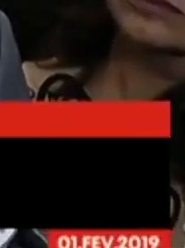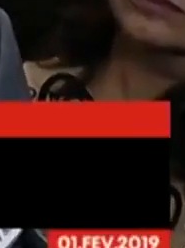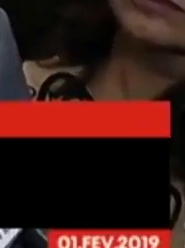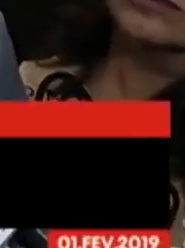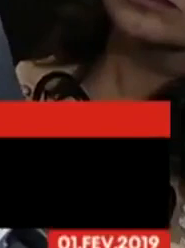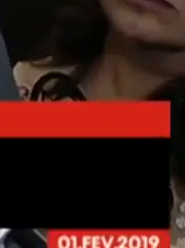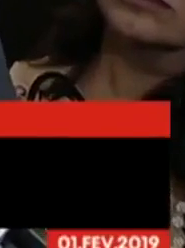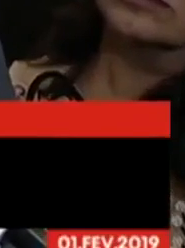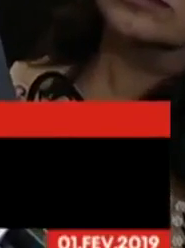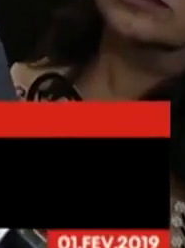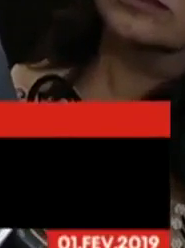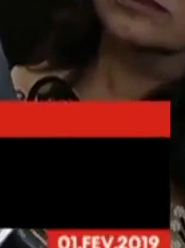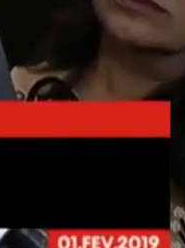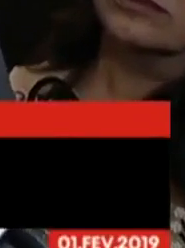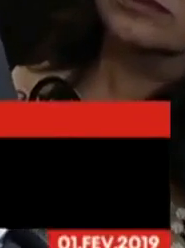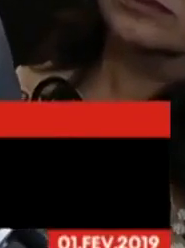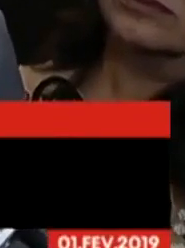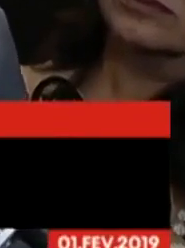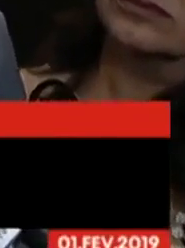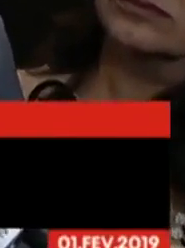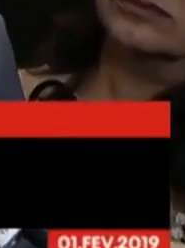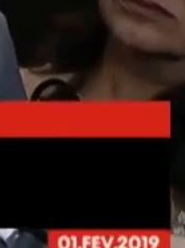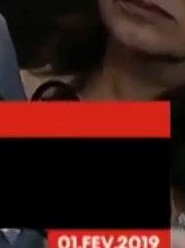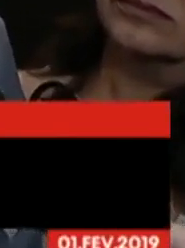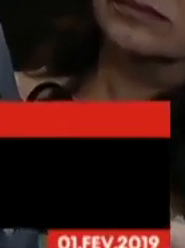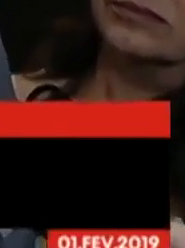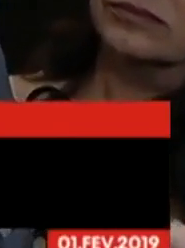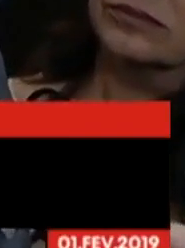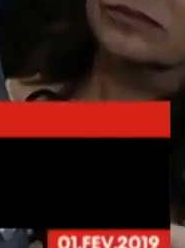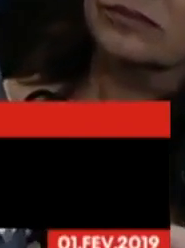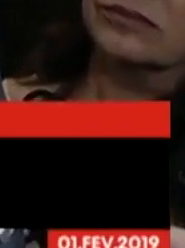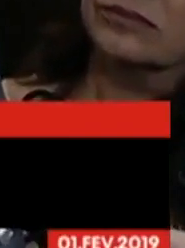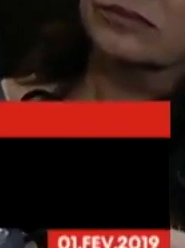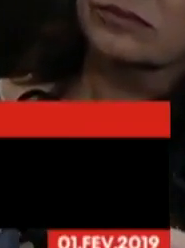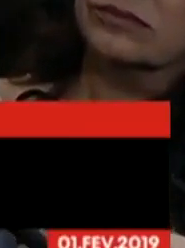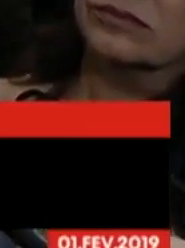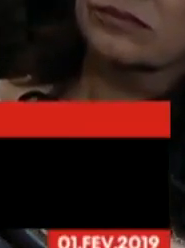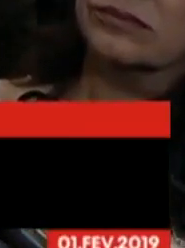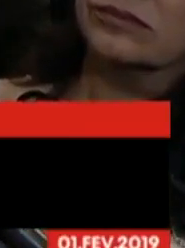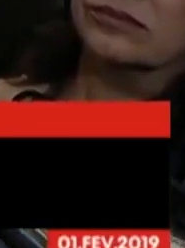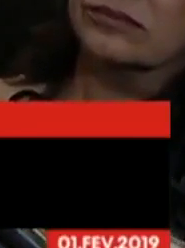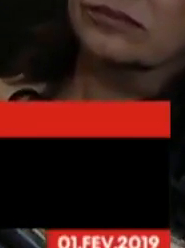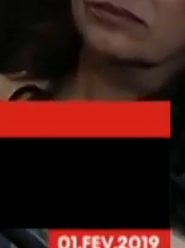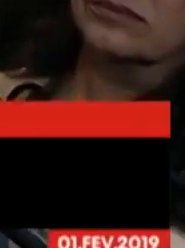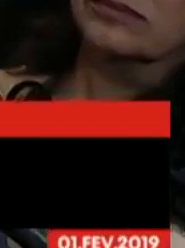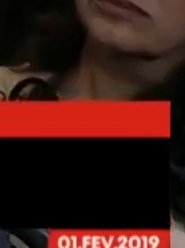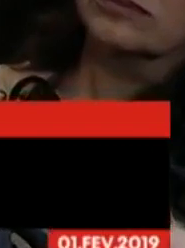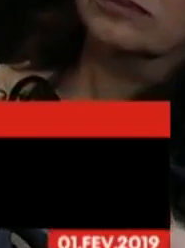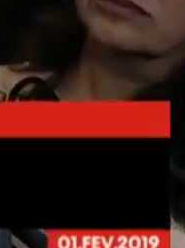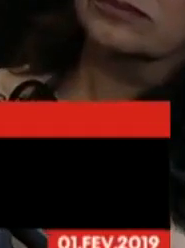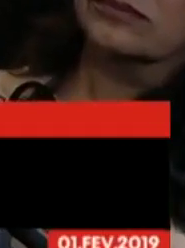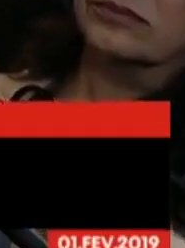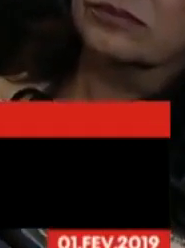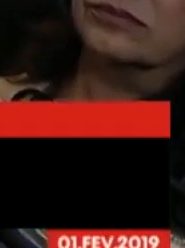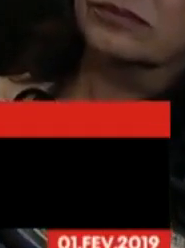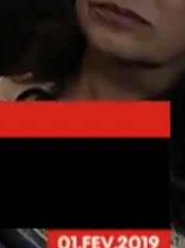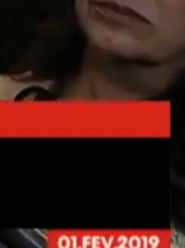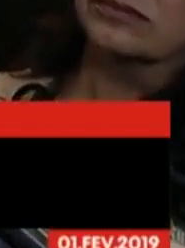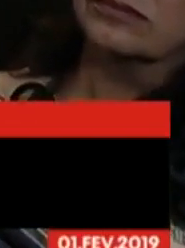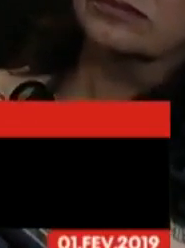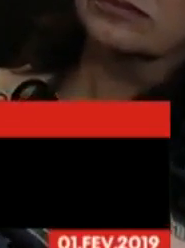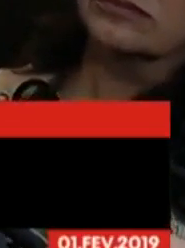já tivemos algumas reuniões. O que nós pleiteamos é que ela seja conduzida pelo governo